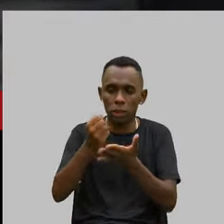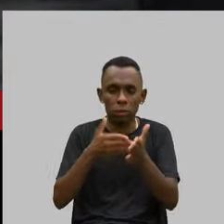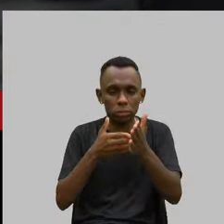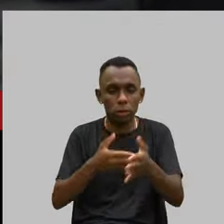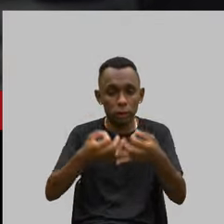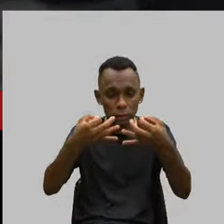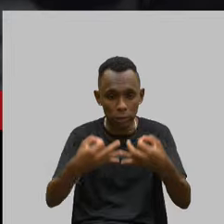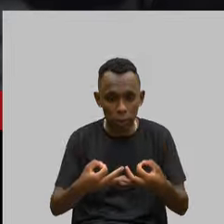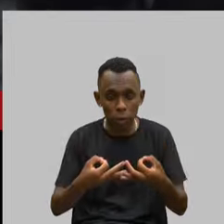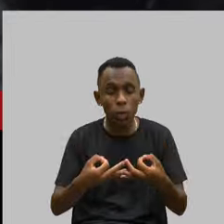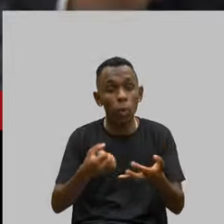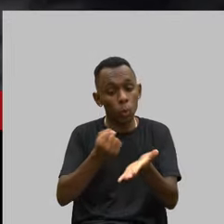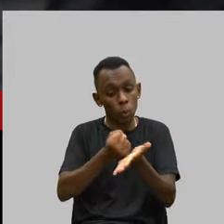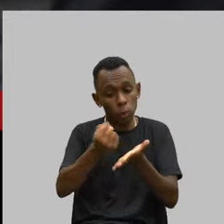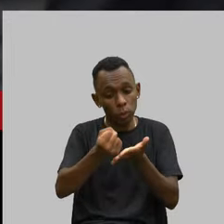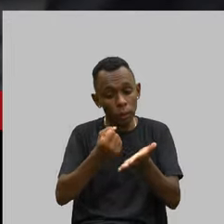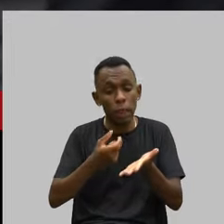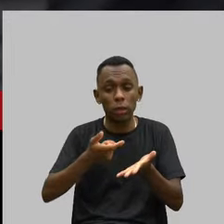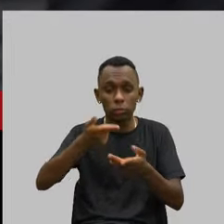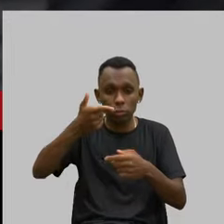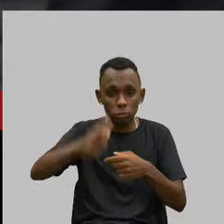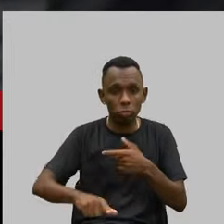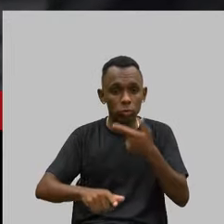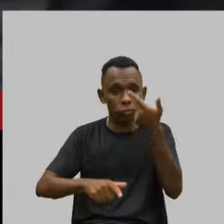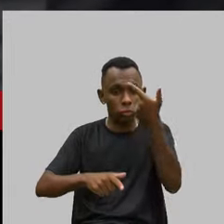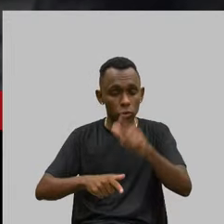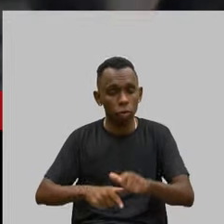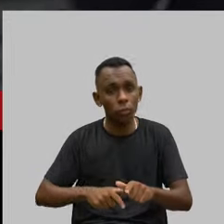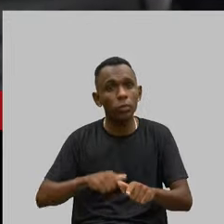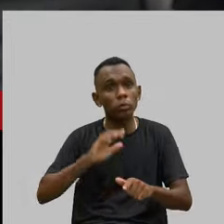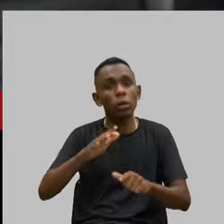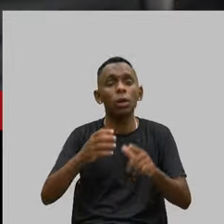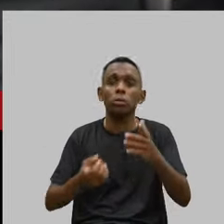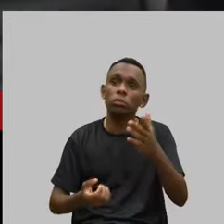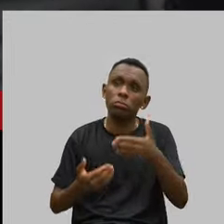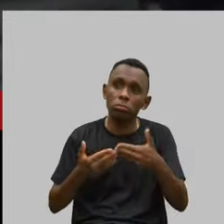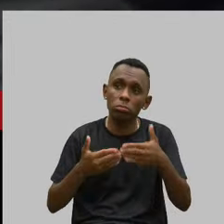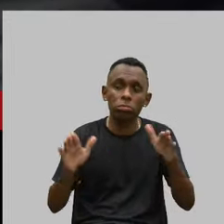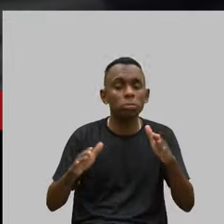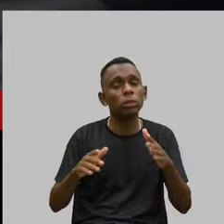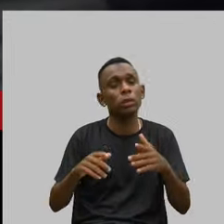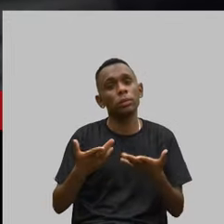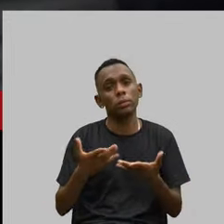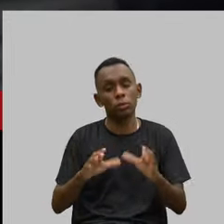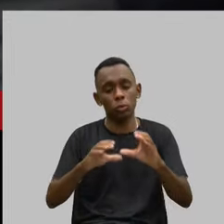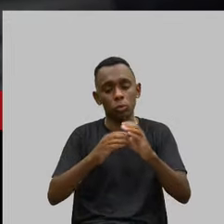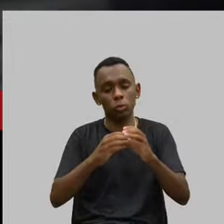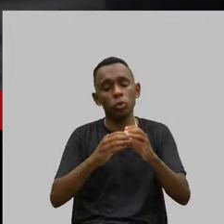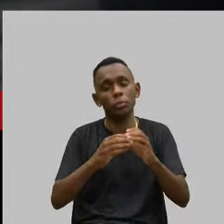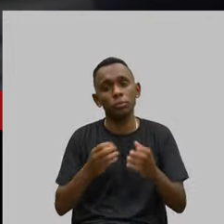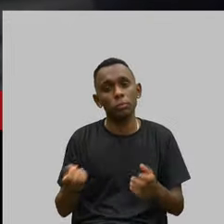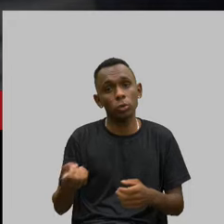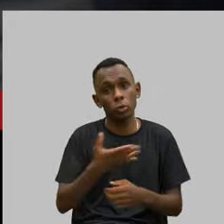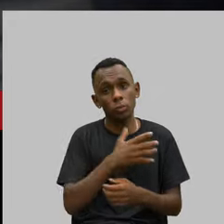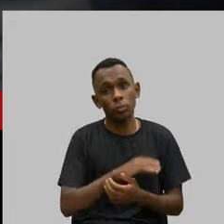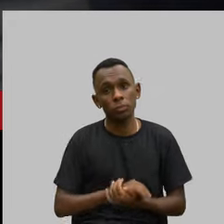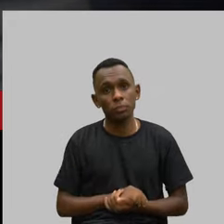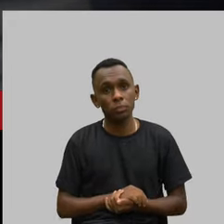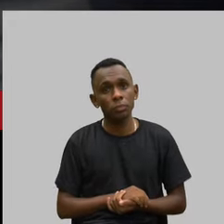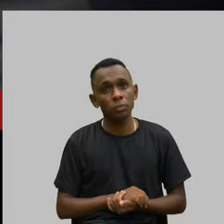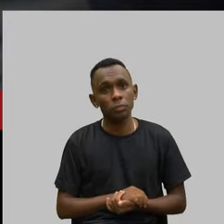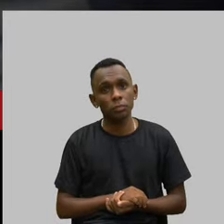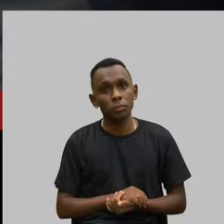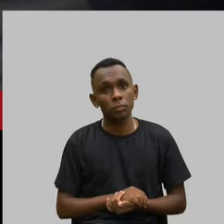vem sendo feito e refeito desde a inauguração da cidade administrativa sobre eh o